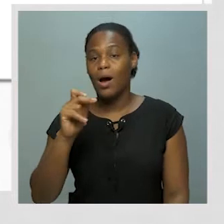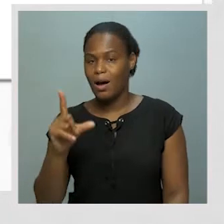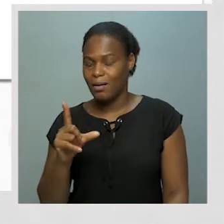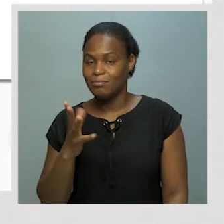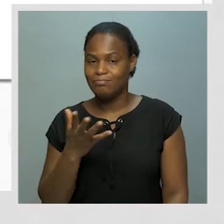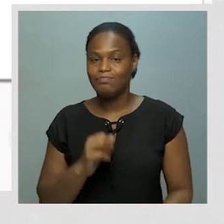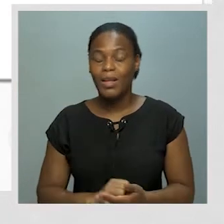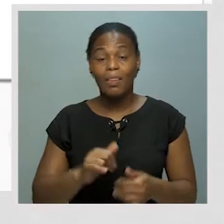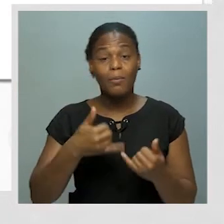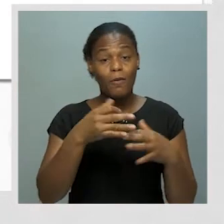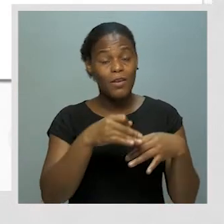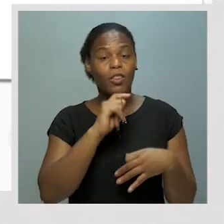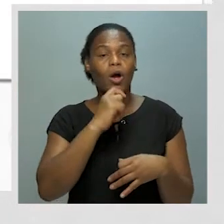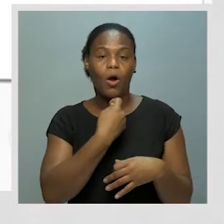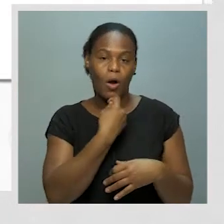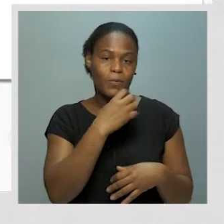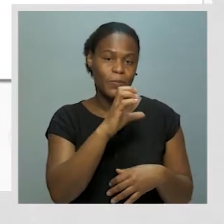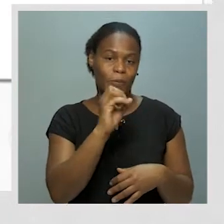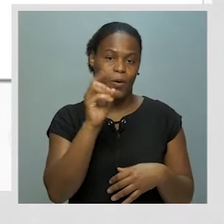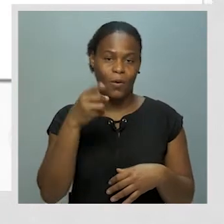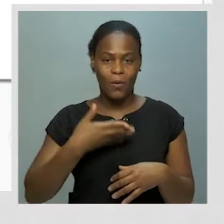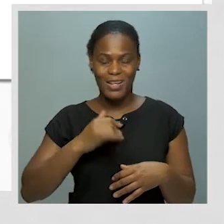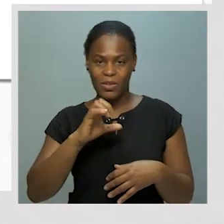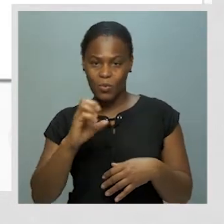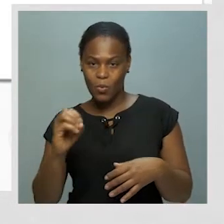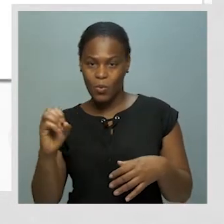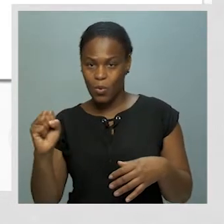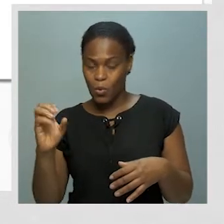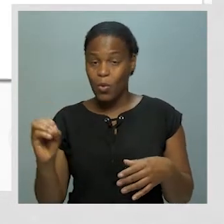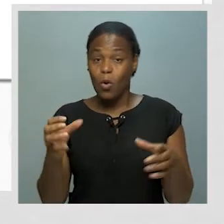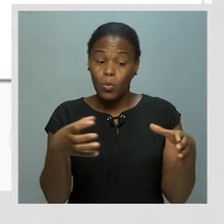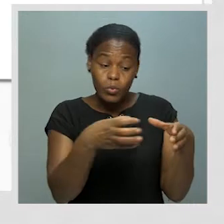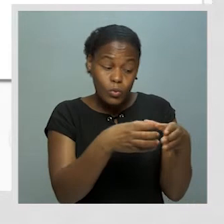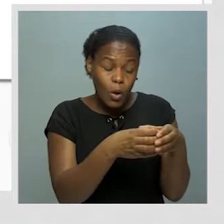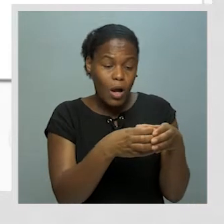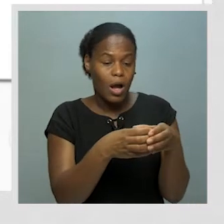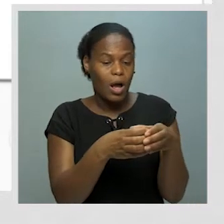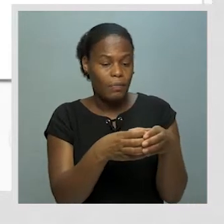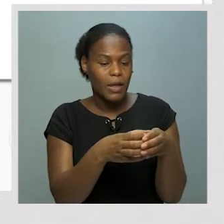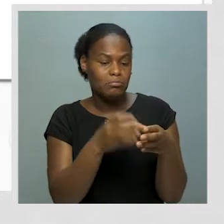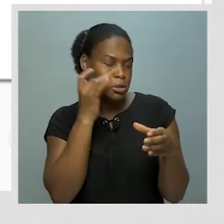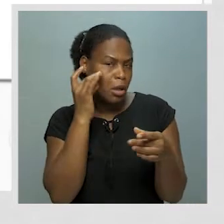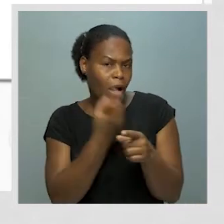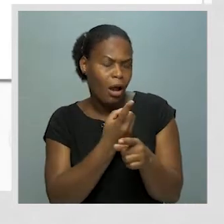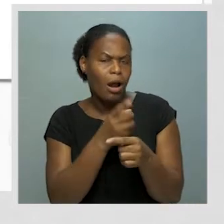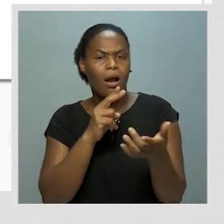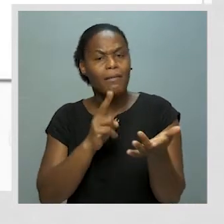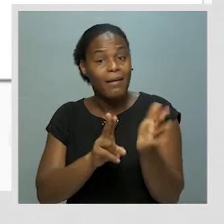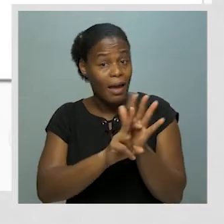nós temos o código, que é um conjunto de signos e suas respectivas regras